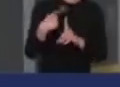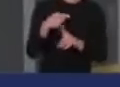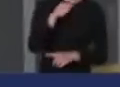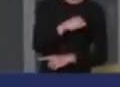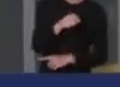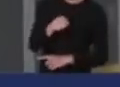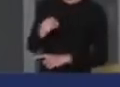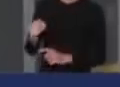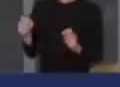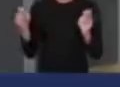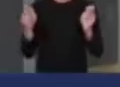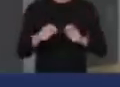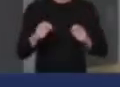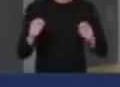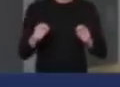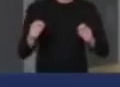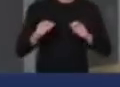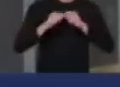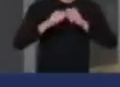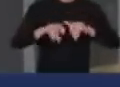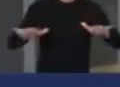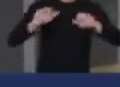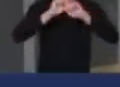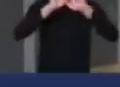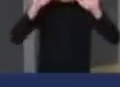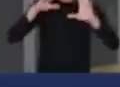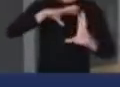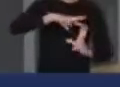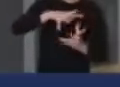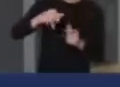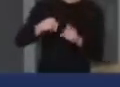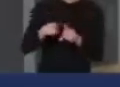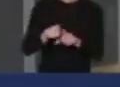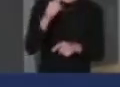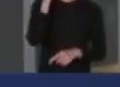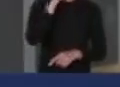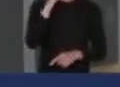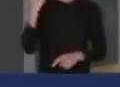da história da humanidade, que é a Marta. E essas pessoas negam